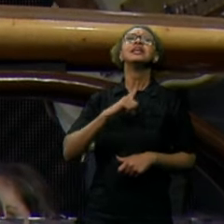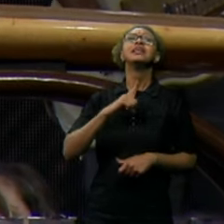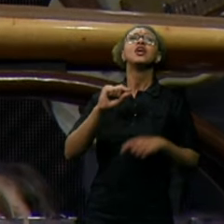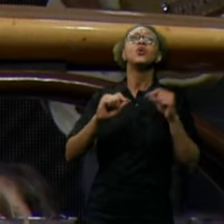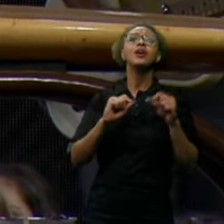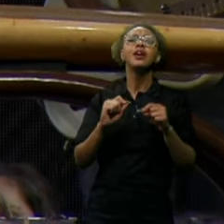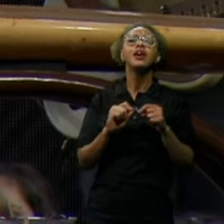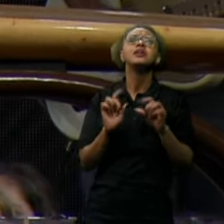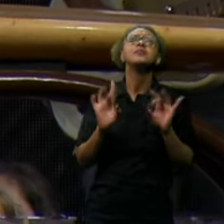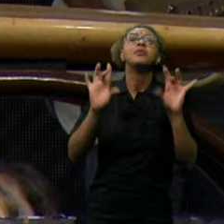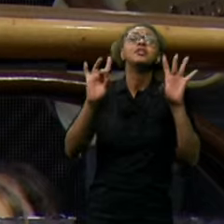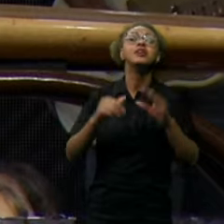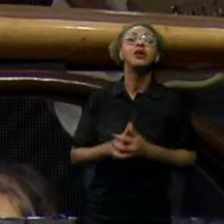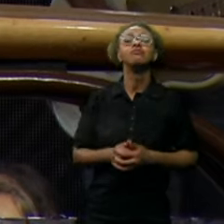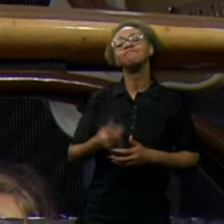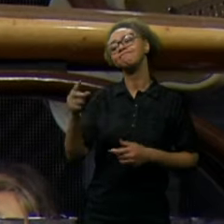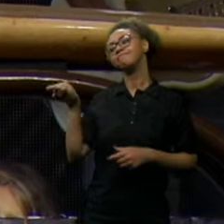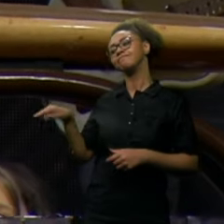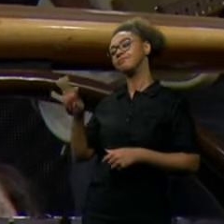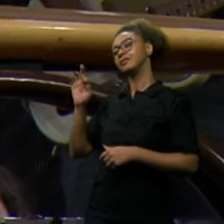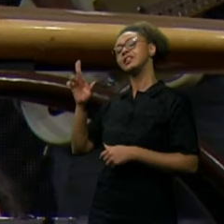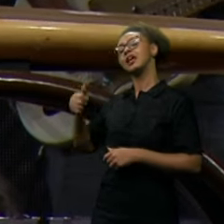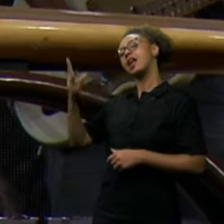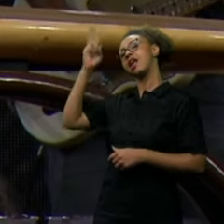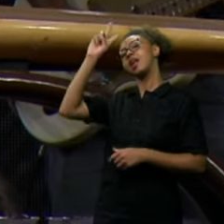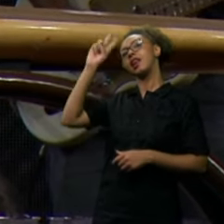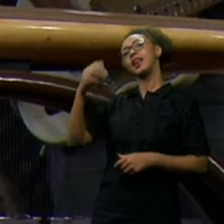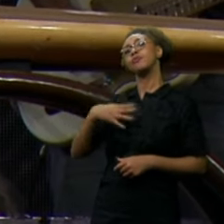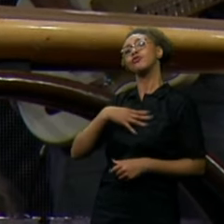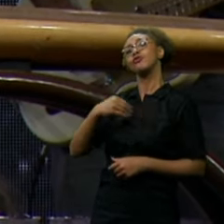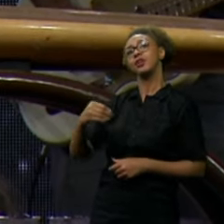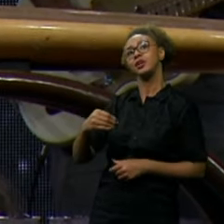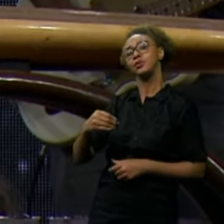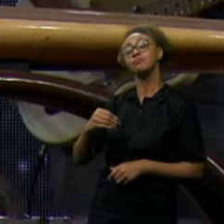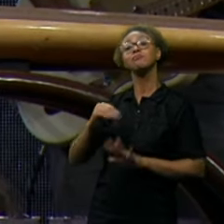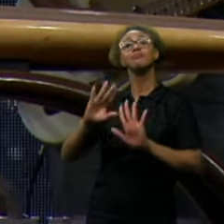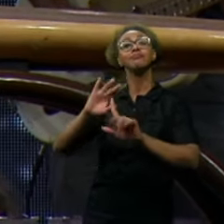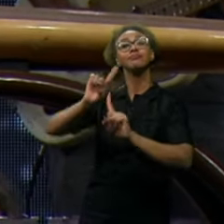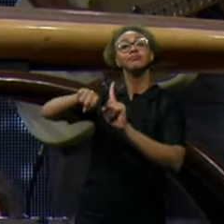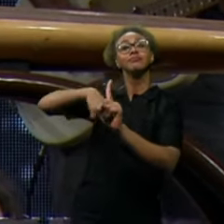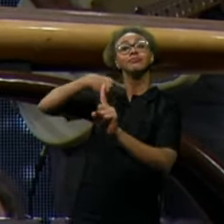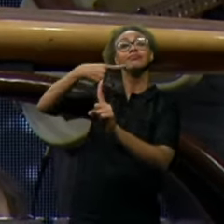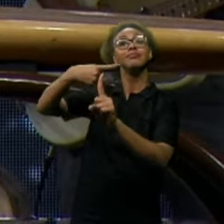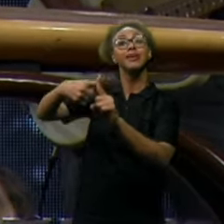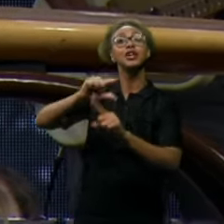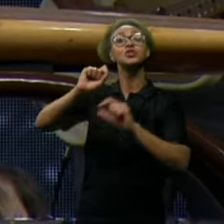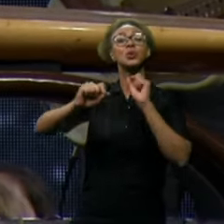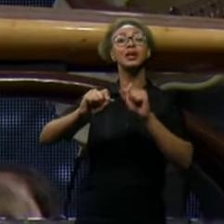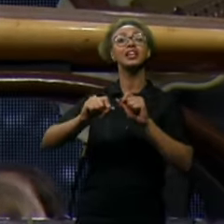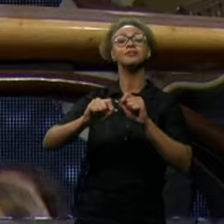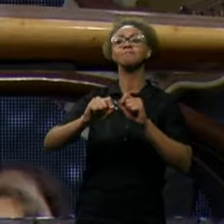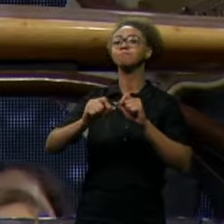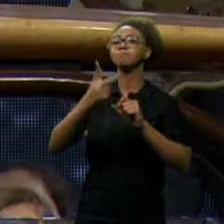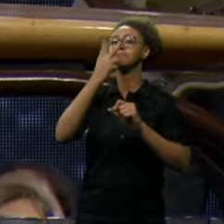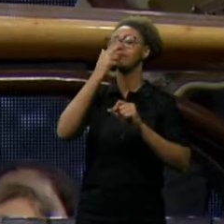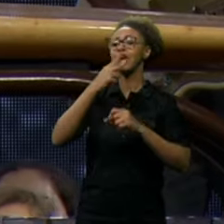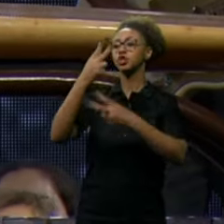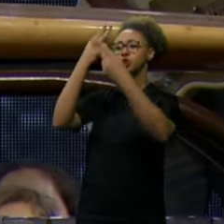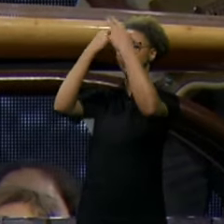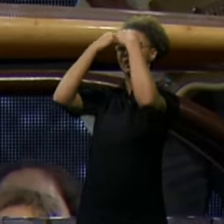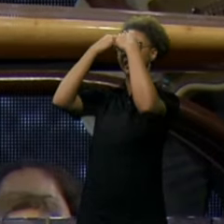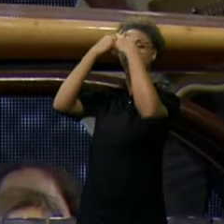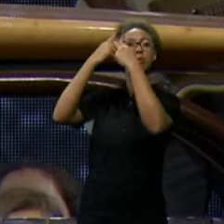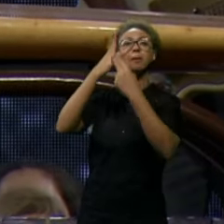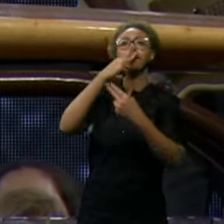conforto da memória de um filho pelo menos aqui junto com a memória do que é bom Aran também traz a paralisia do que o trauma